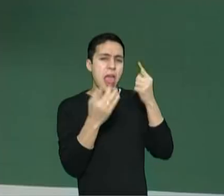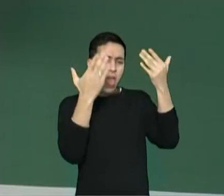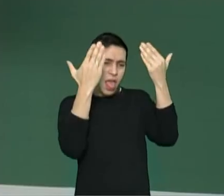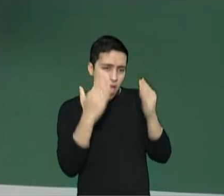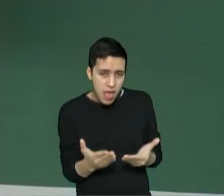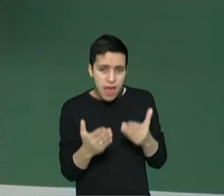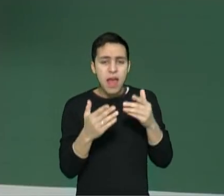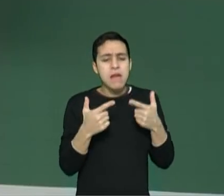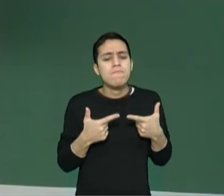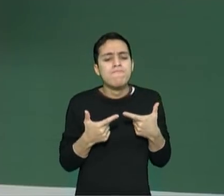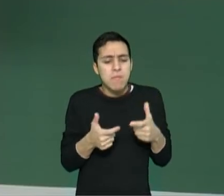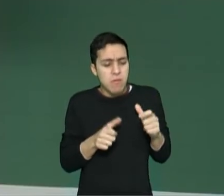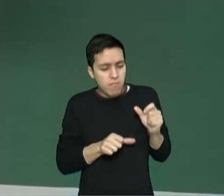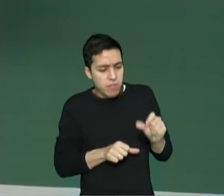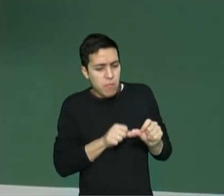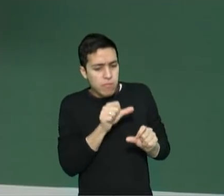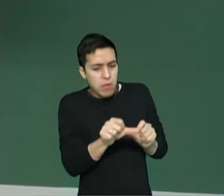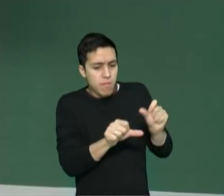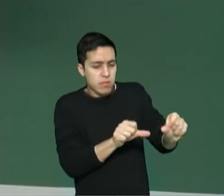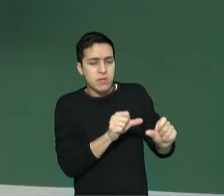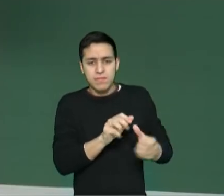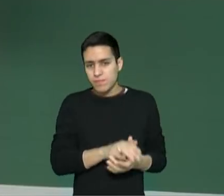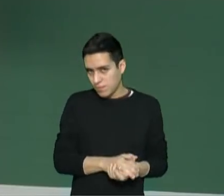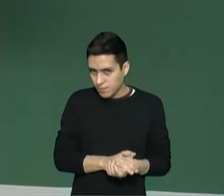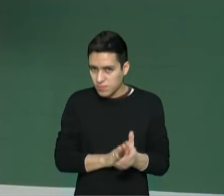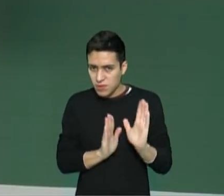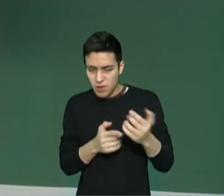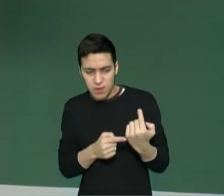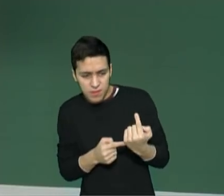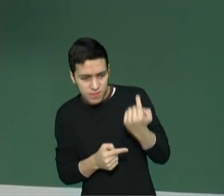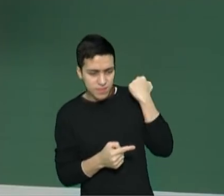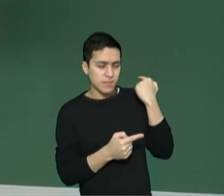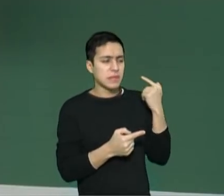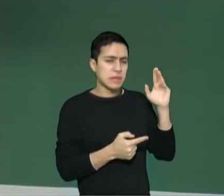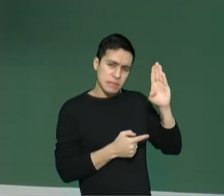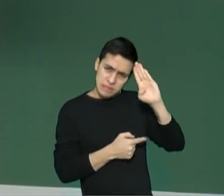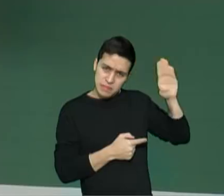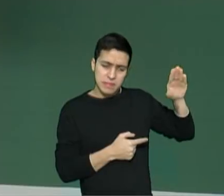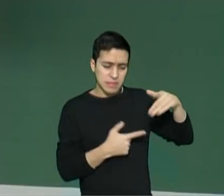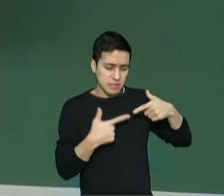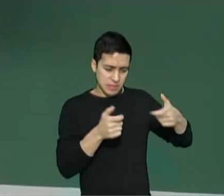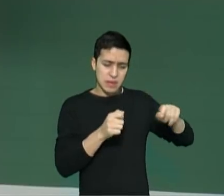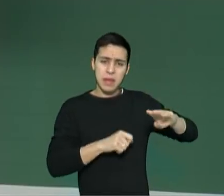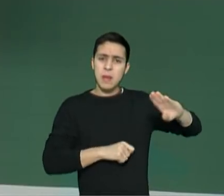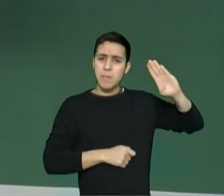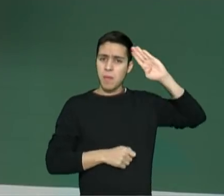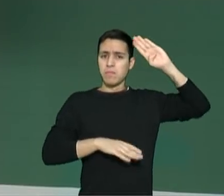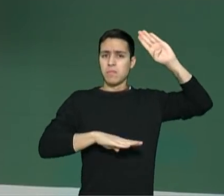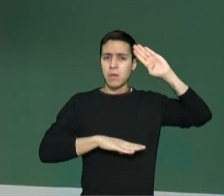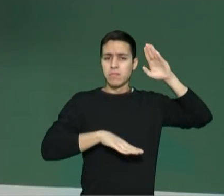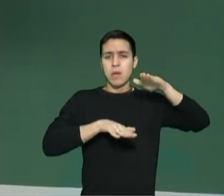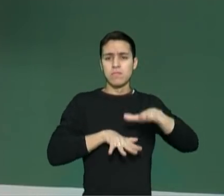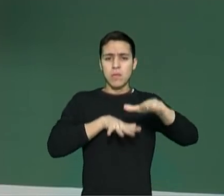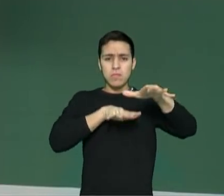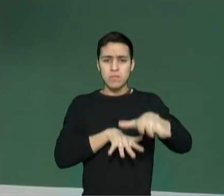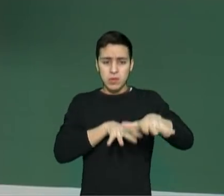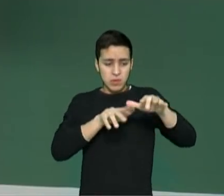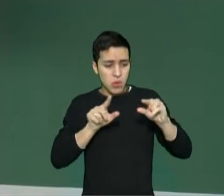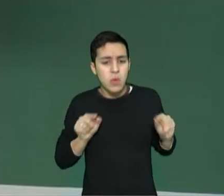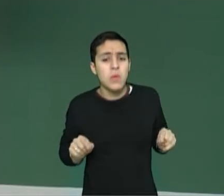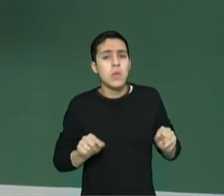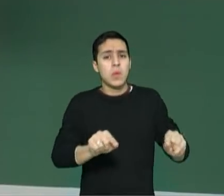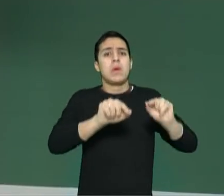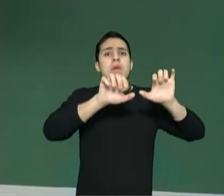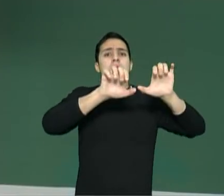guerras foram mudando o cenário. Nós vamos tendo guerras principalmente militares, em que você tem uma